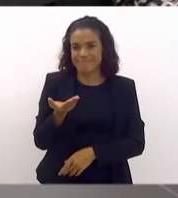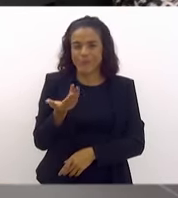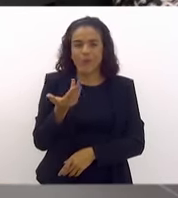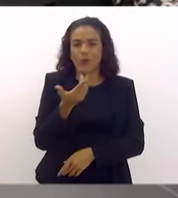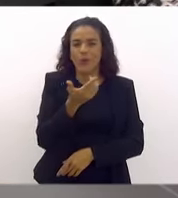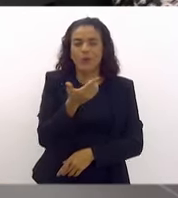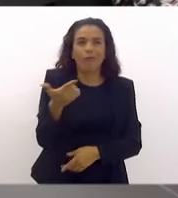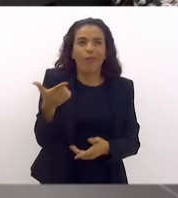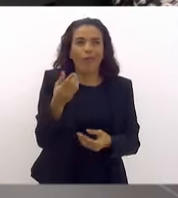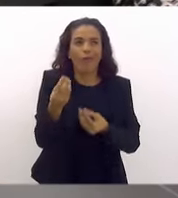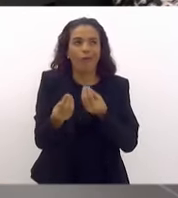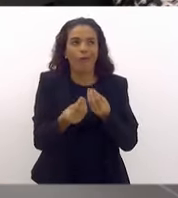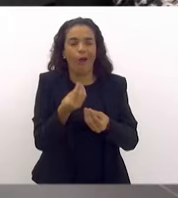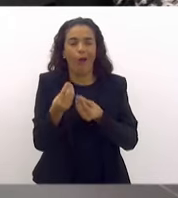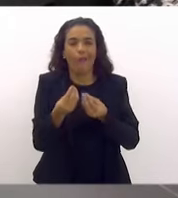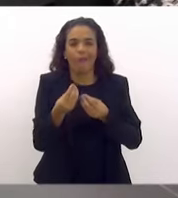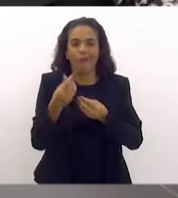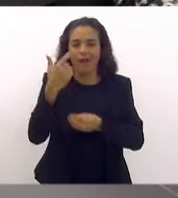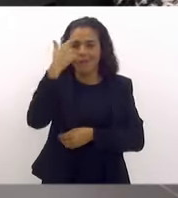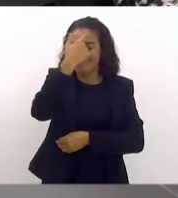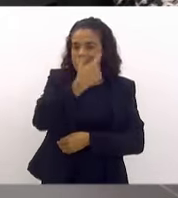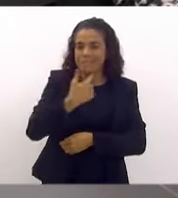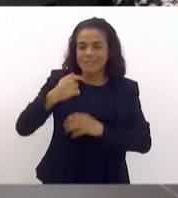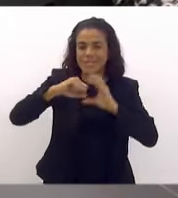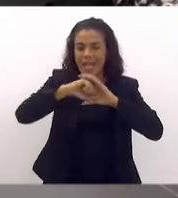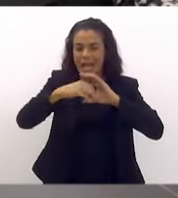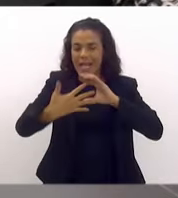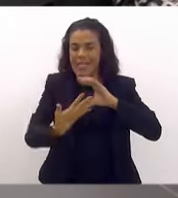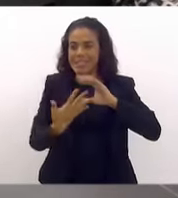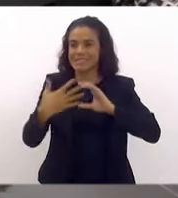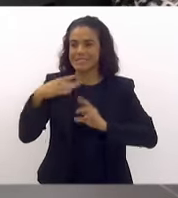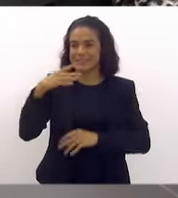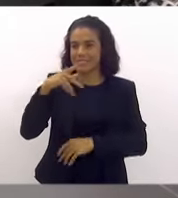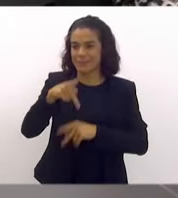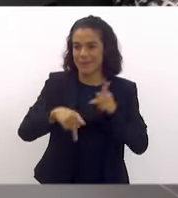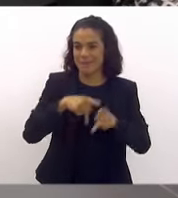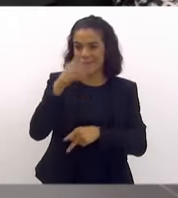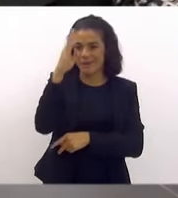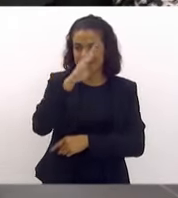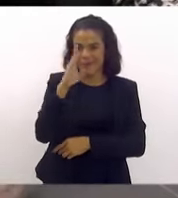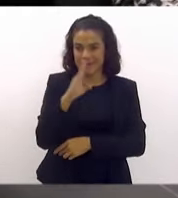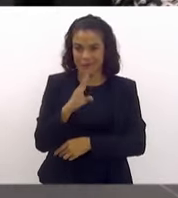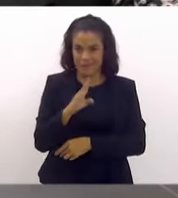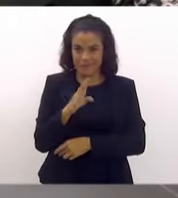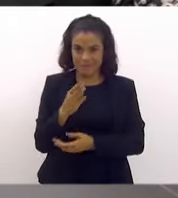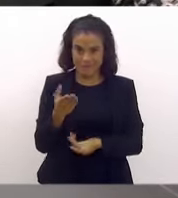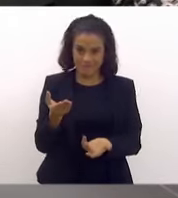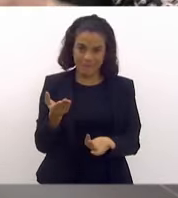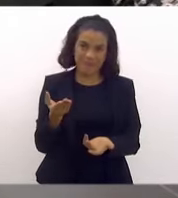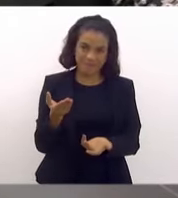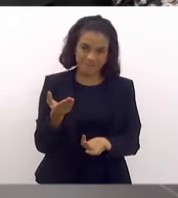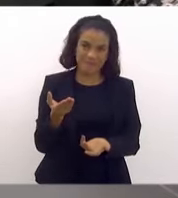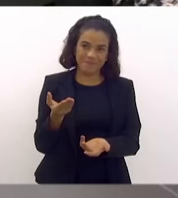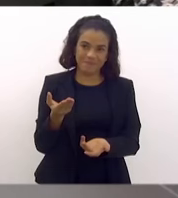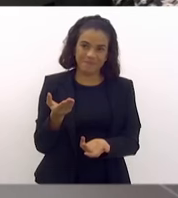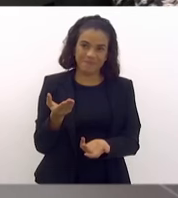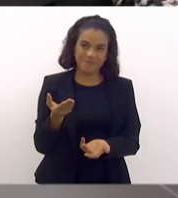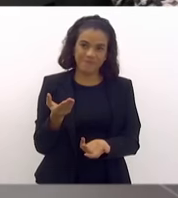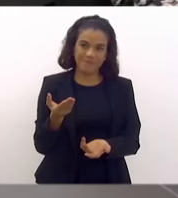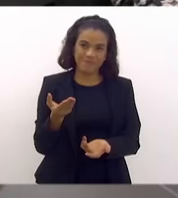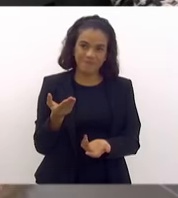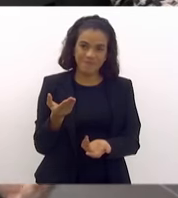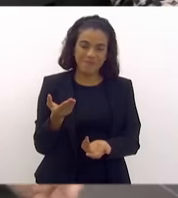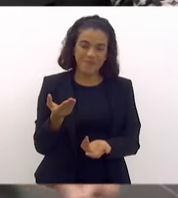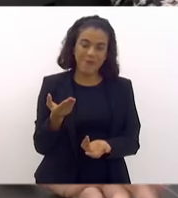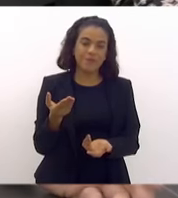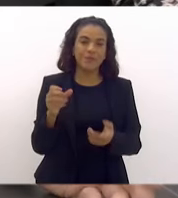ter um estereótipo né ou seja o povo brasileiro notadamente o que o cliente entre aspas da